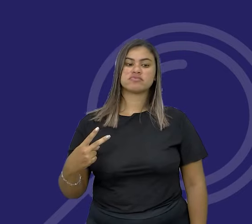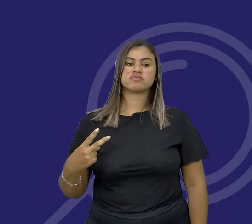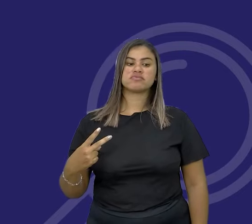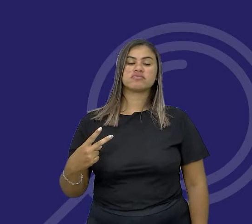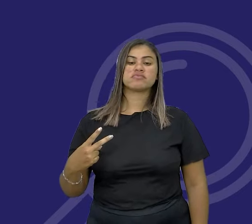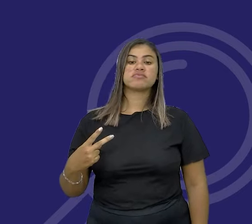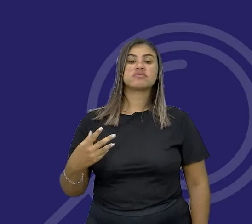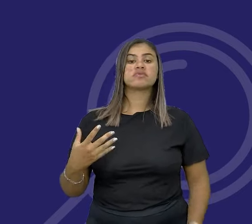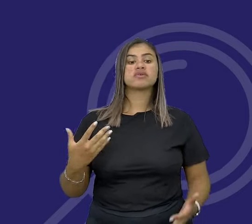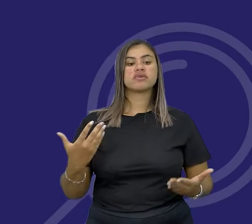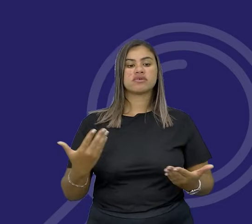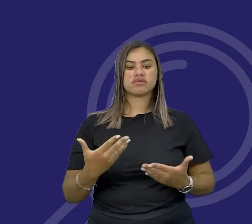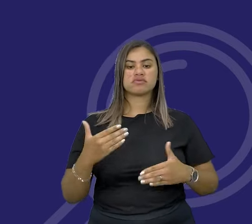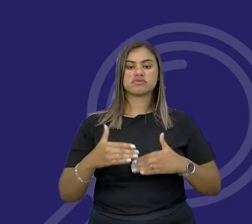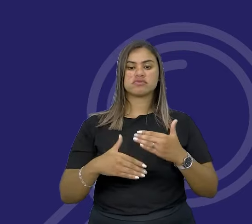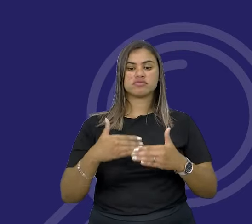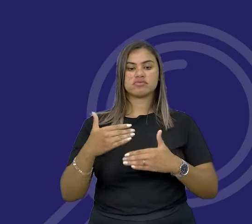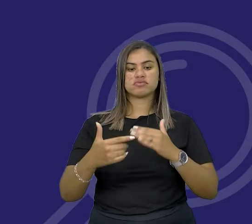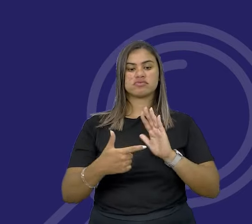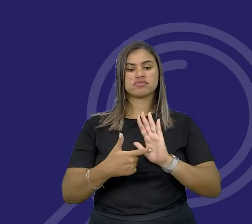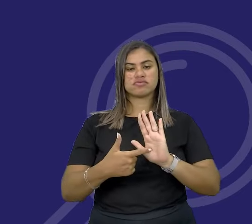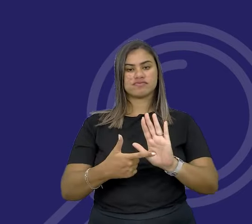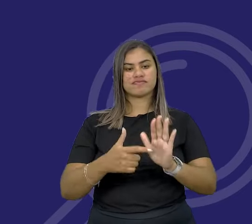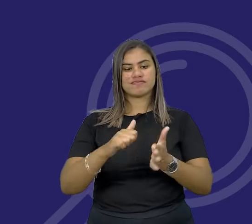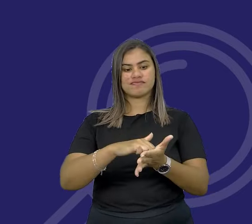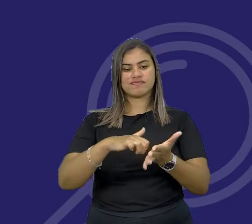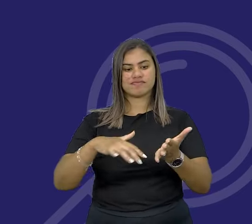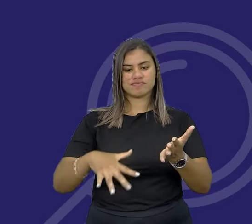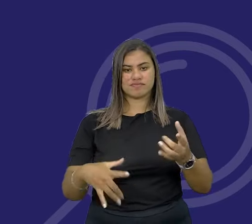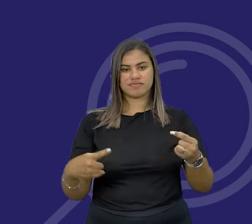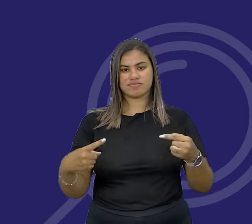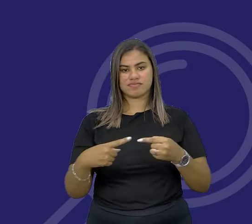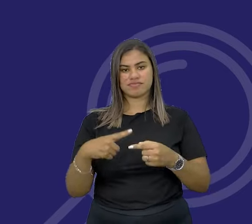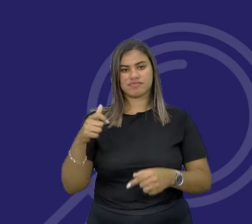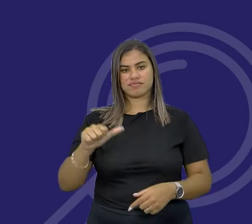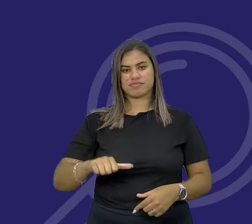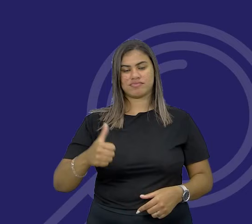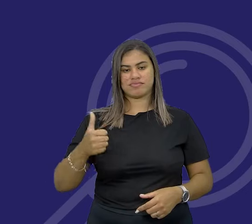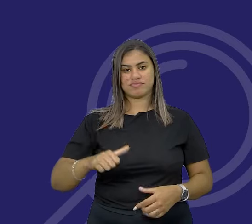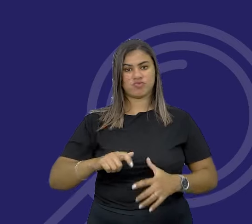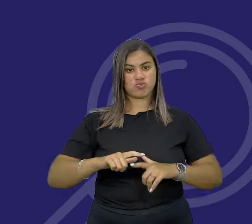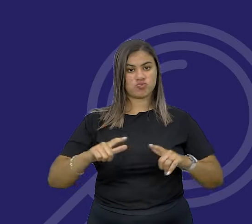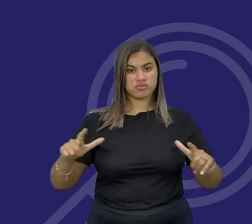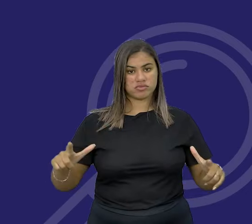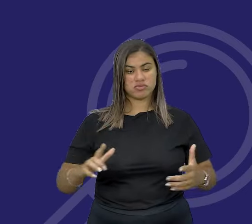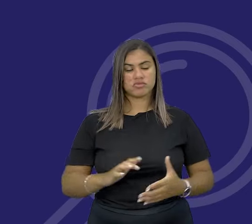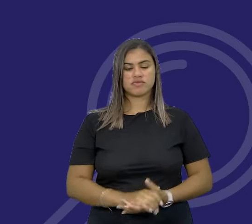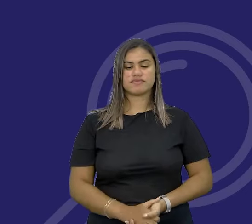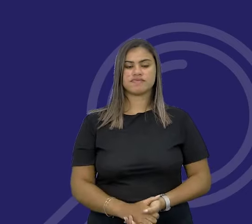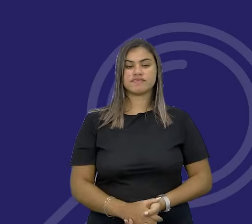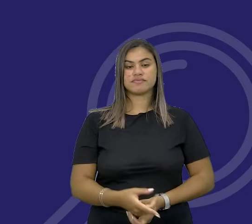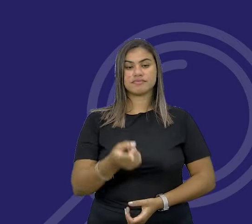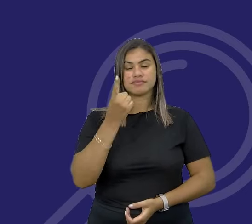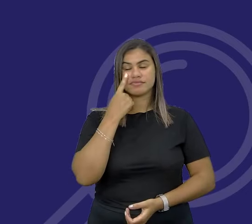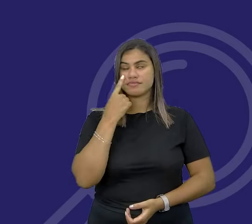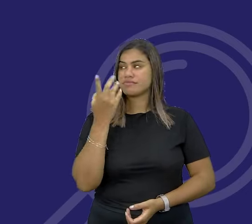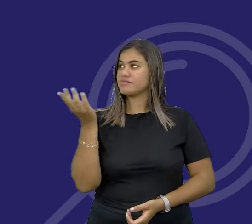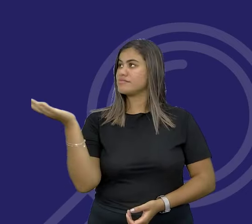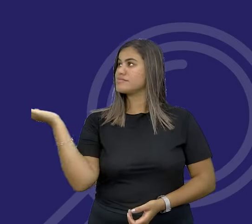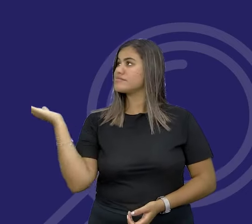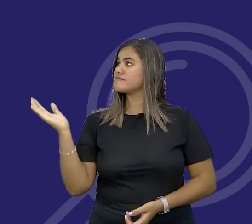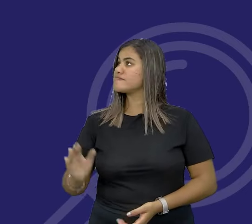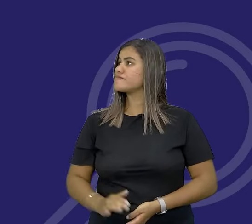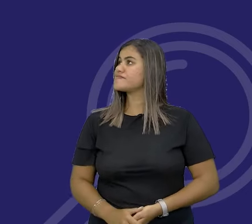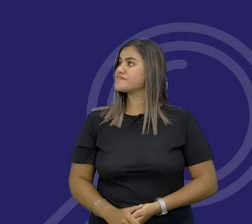conceitual, e no desenvolvendo nós trouxemos atividades dessas avaliações de larga escala. Vamos dar uma olhadinha aqui, ó.